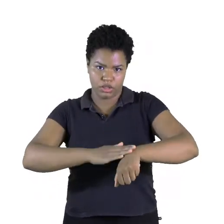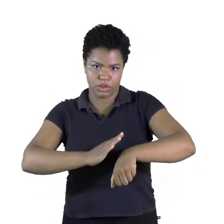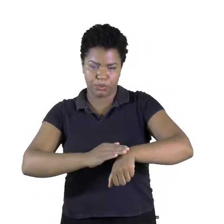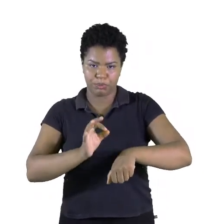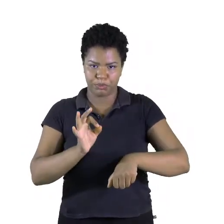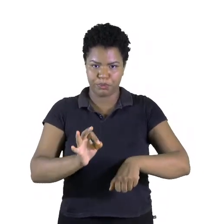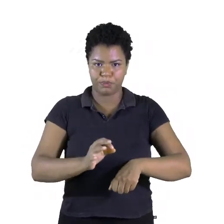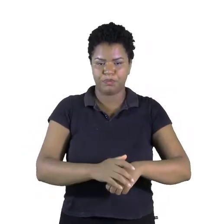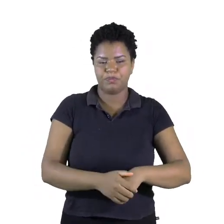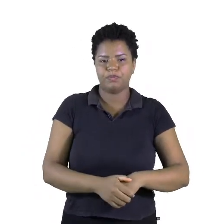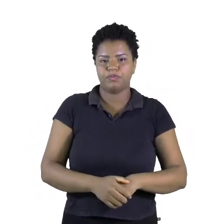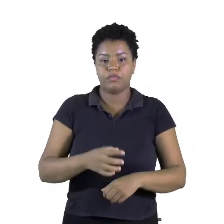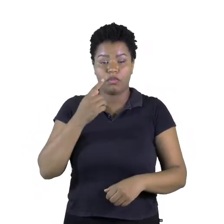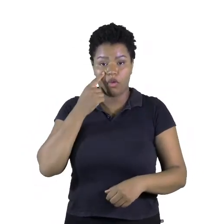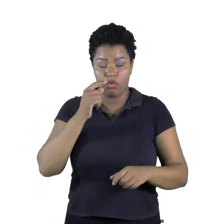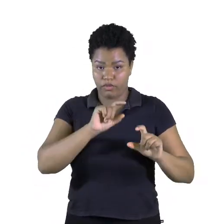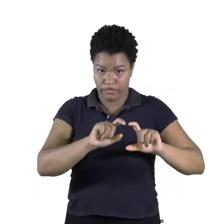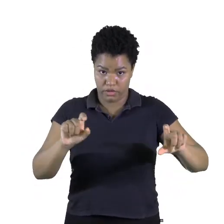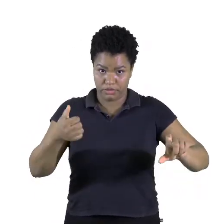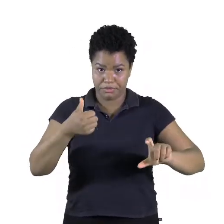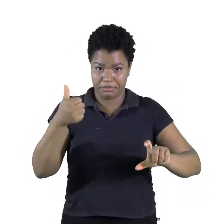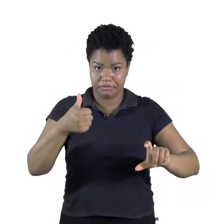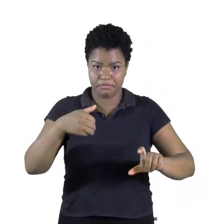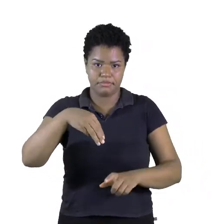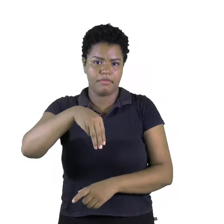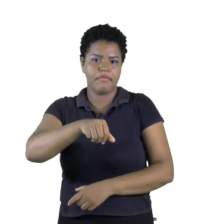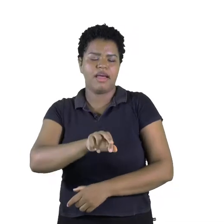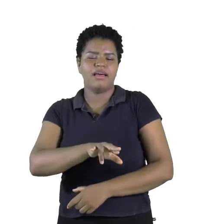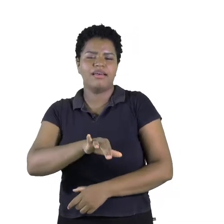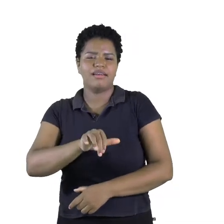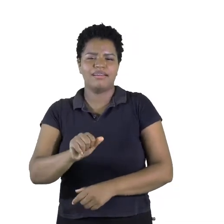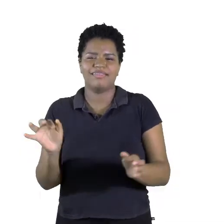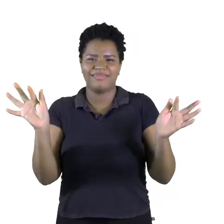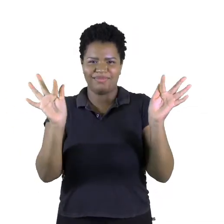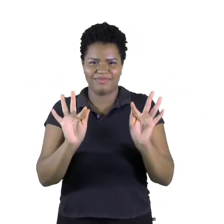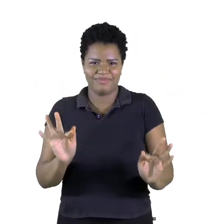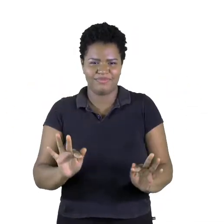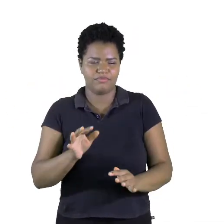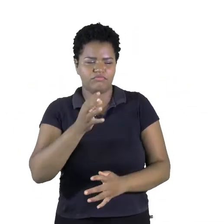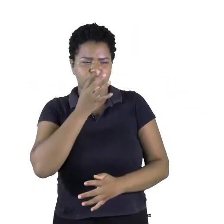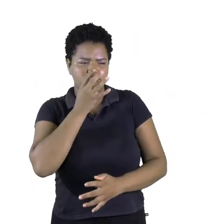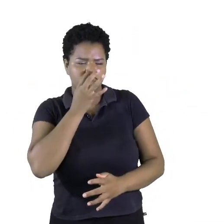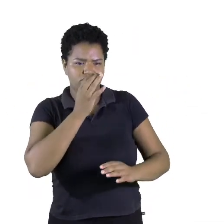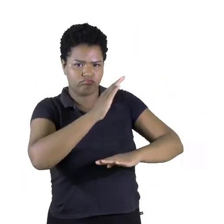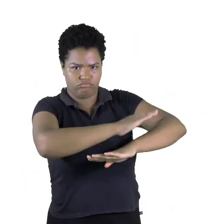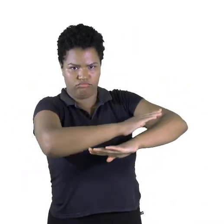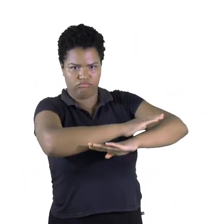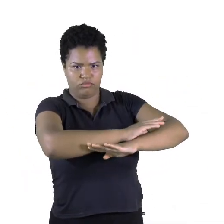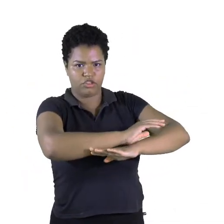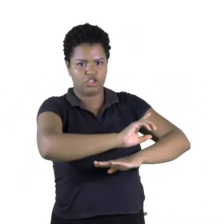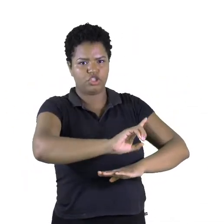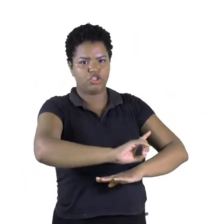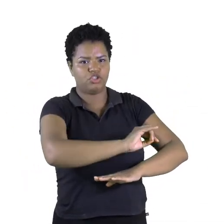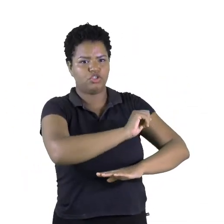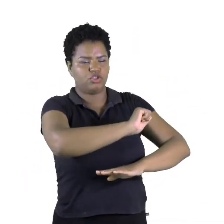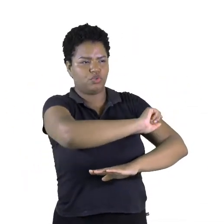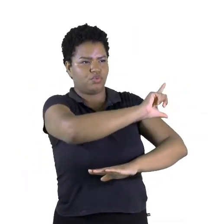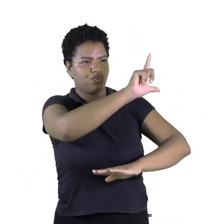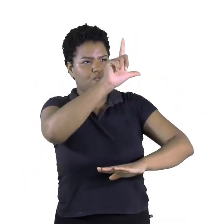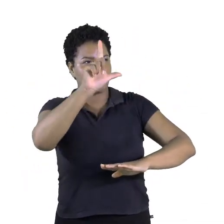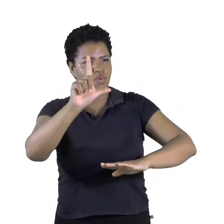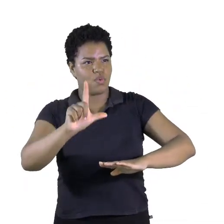atenção na primeira frase. Marina ficou feliz, admirando da janela o dia ensolarado que